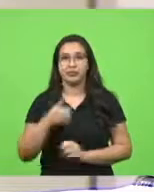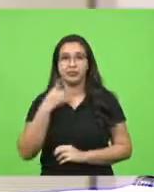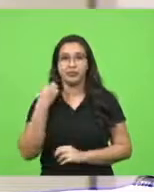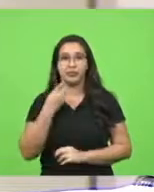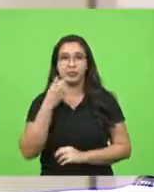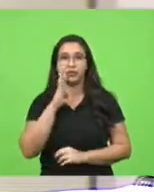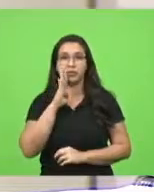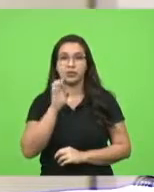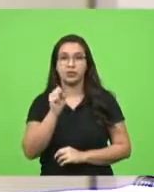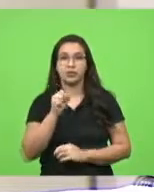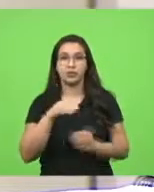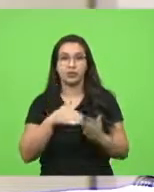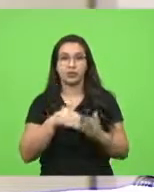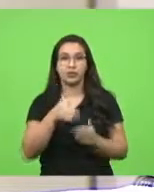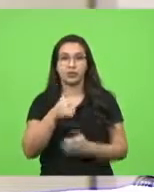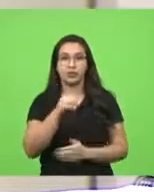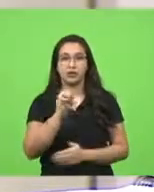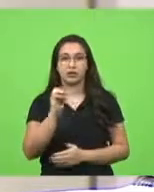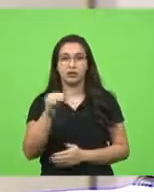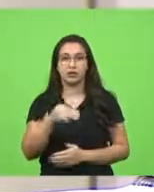Souza, por 10 minutos, deputado.